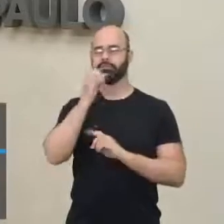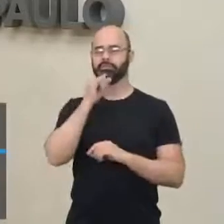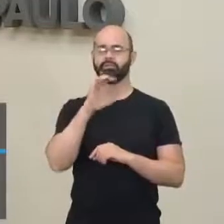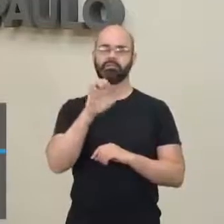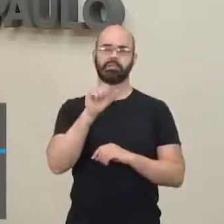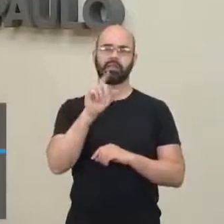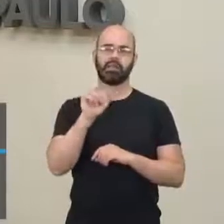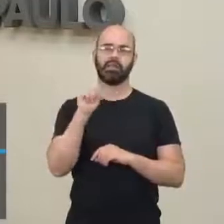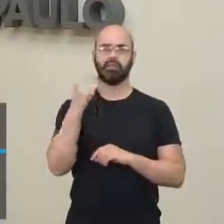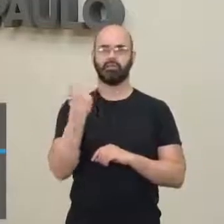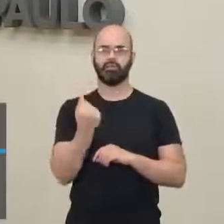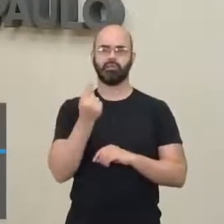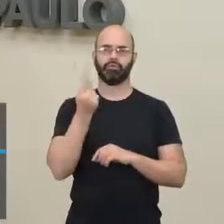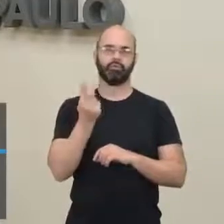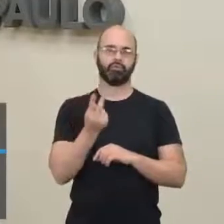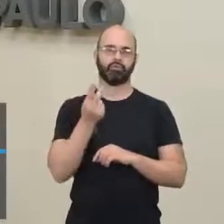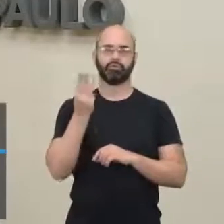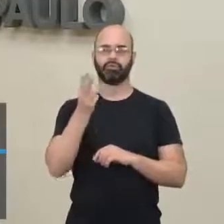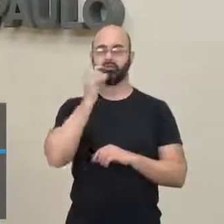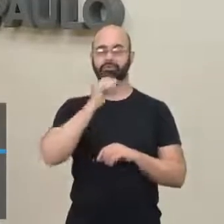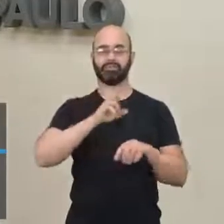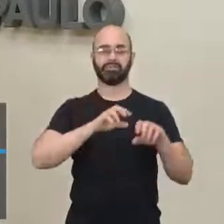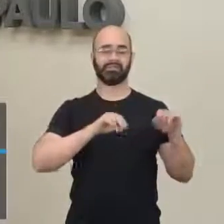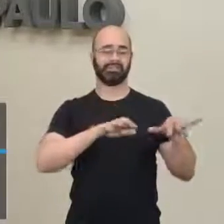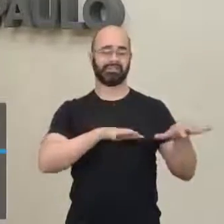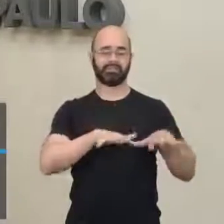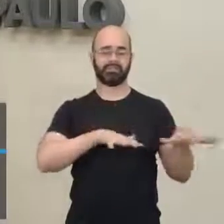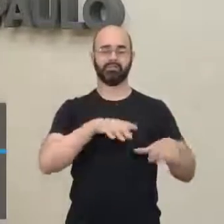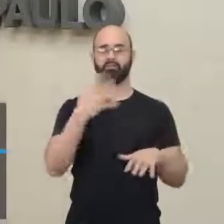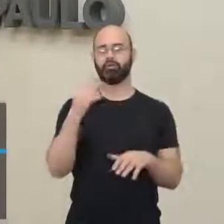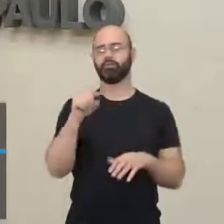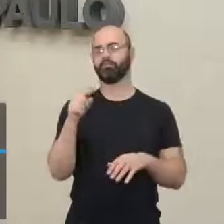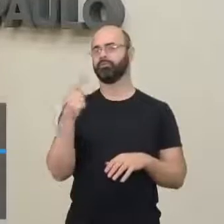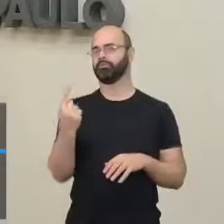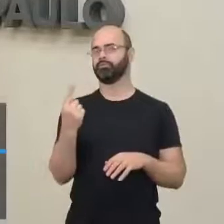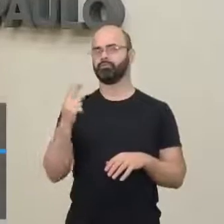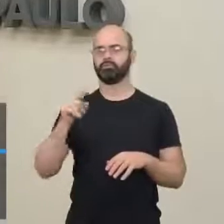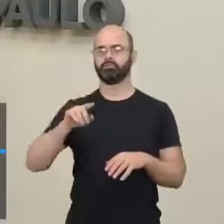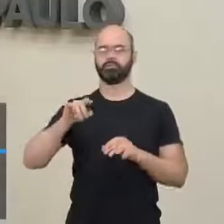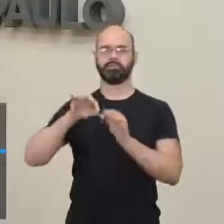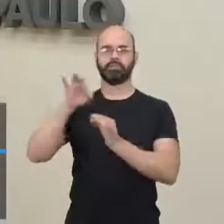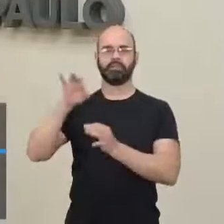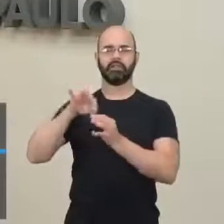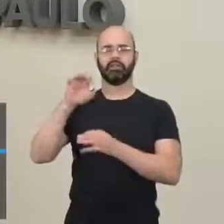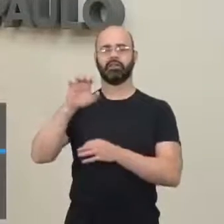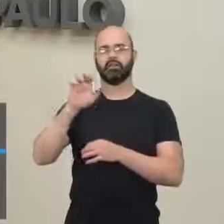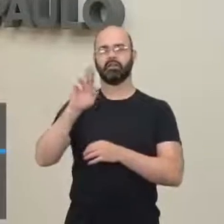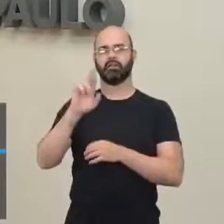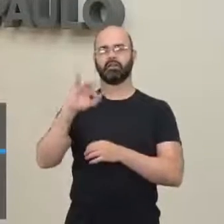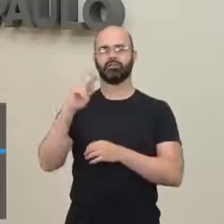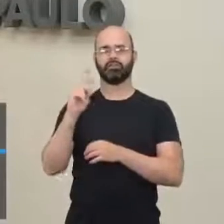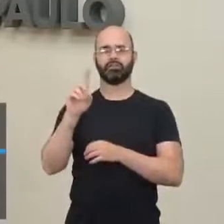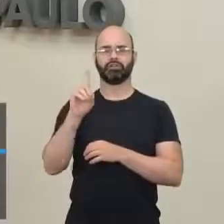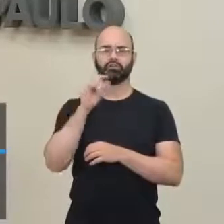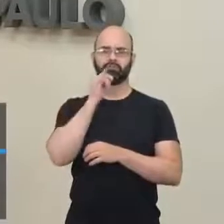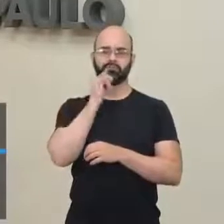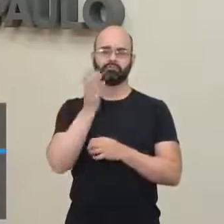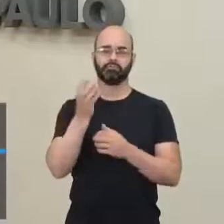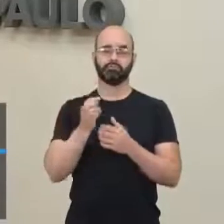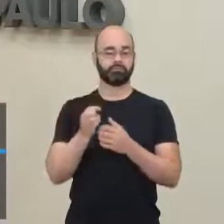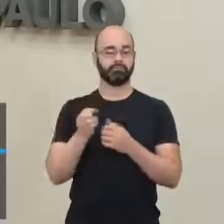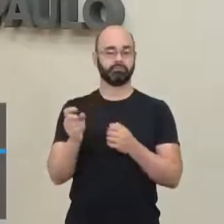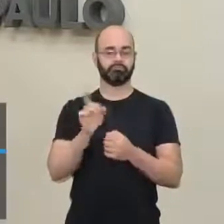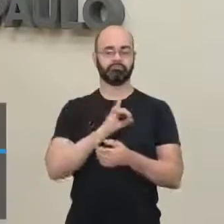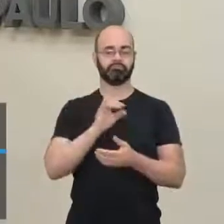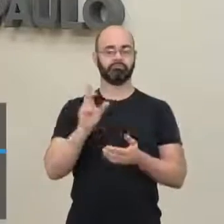2, 3, né? Por isso que quando fala, o terremoto foi 4.1 da escala Richter, né? Tem toda essa relação de estudos de ondas